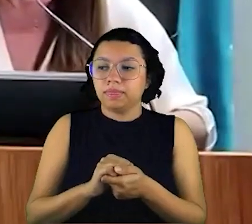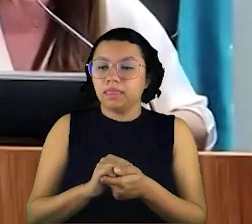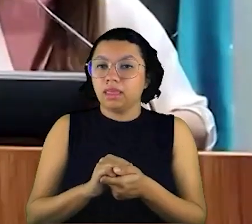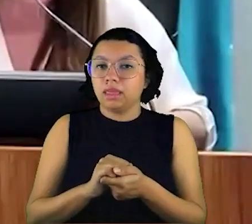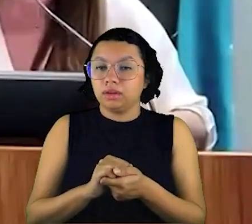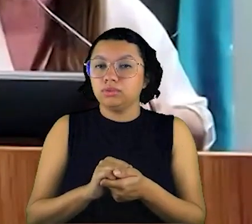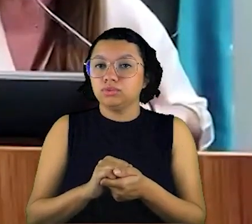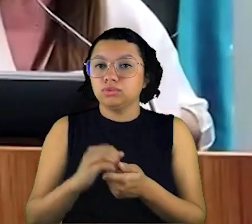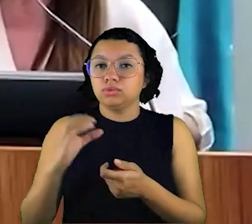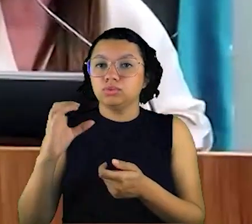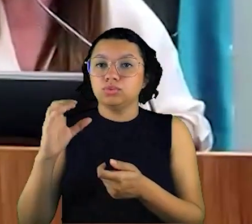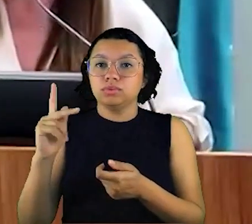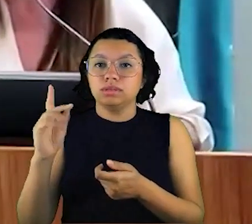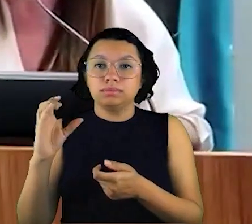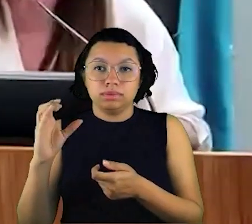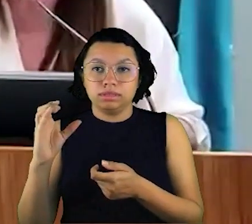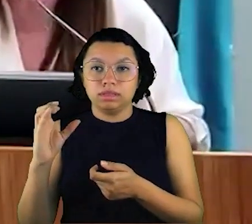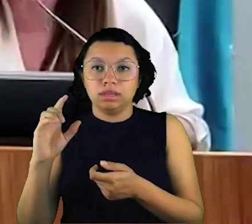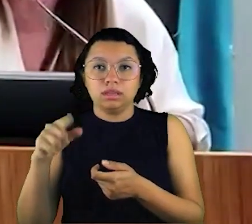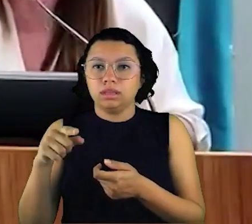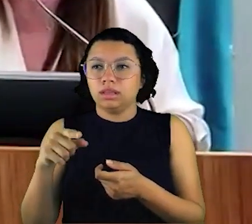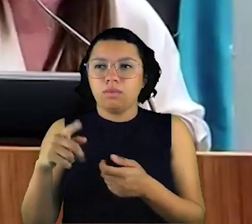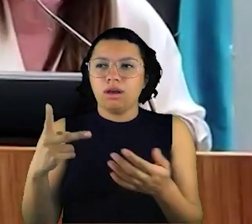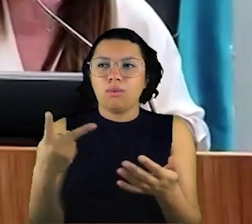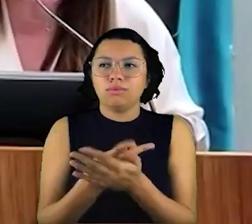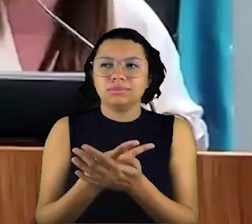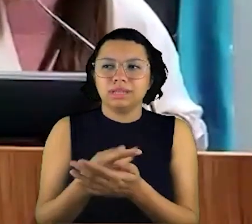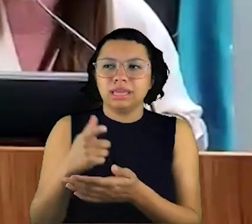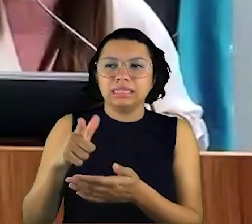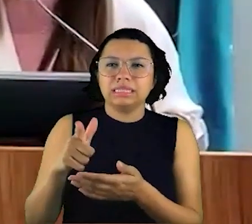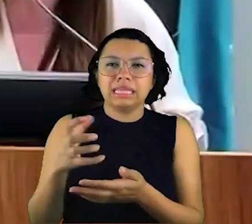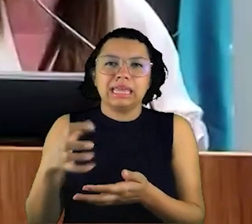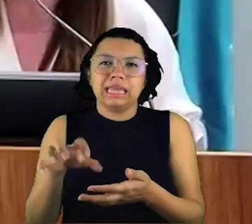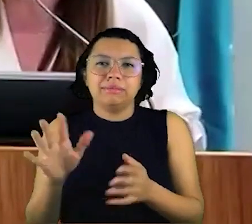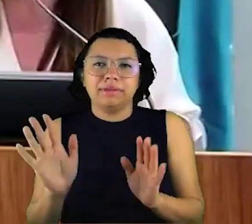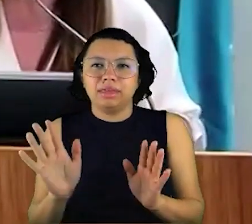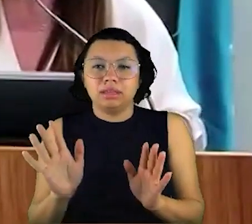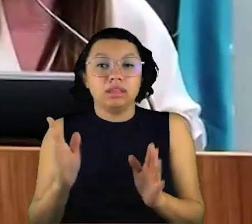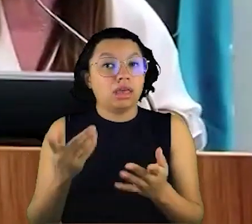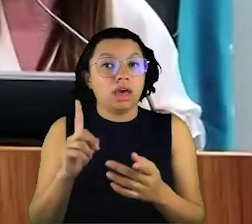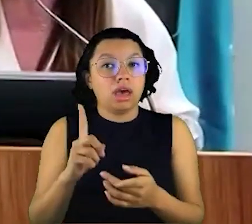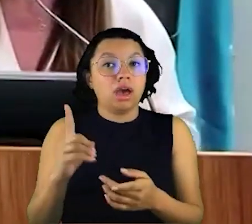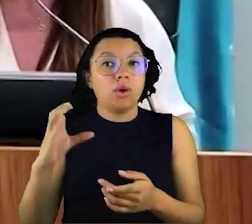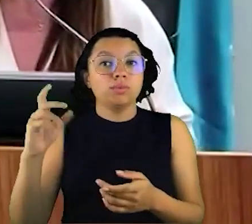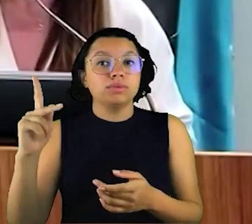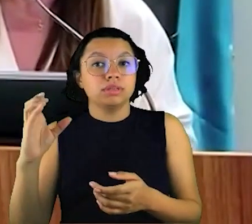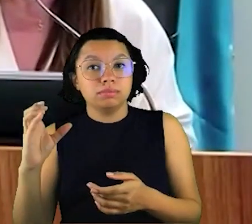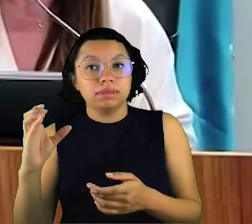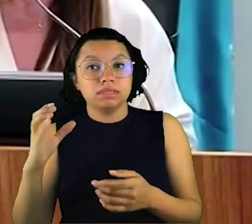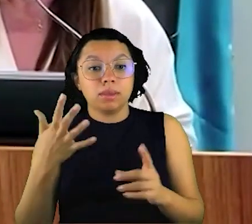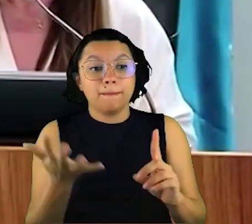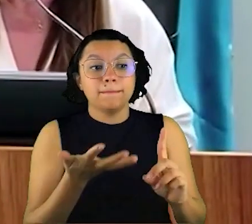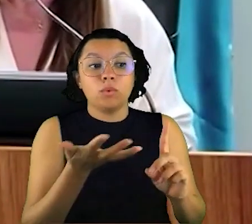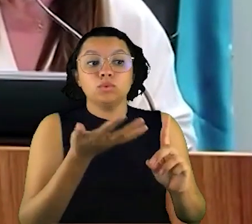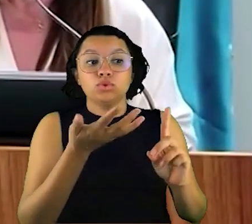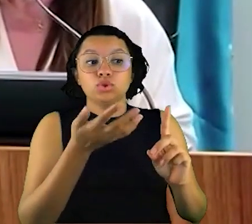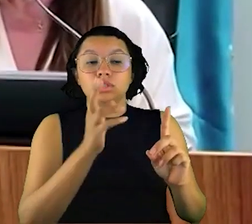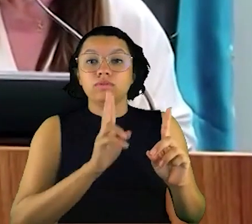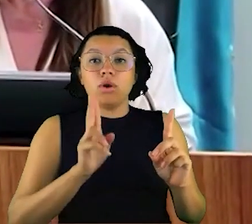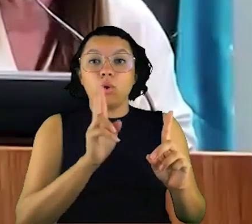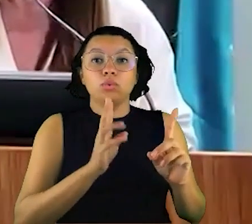na linha do Código de Processo Civil, não é coincidência, percebam, o Código de Processo Civil exorta o uso